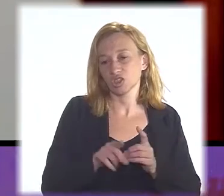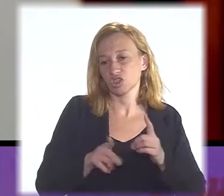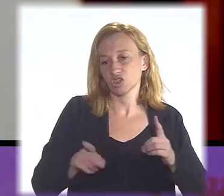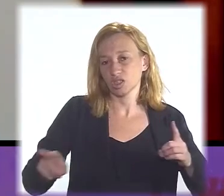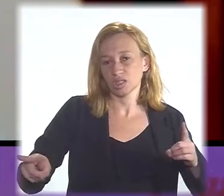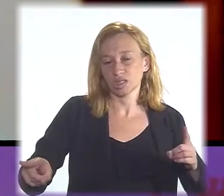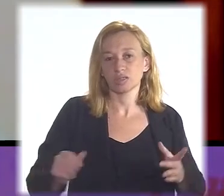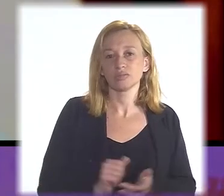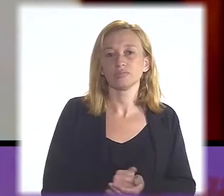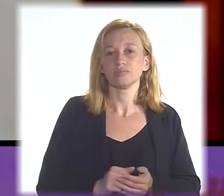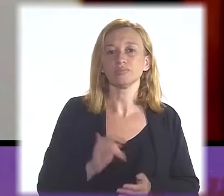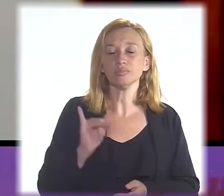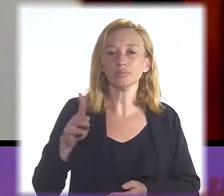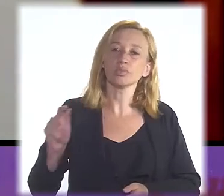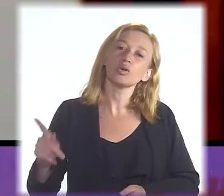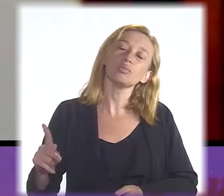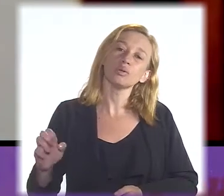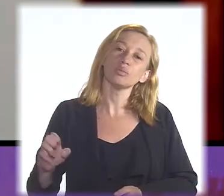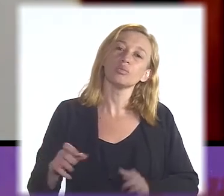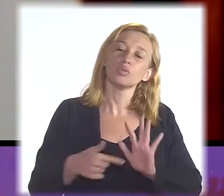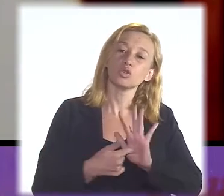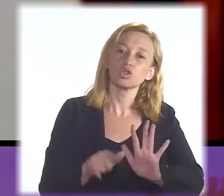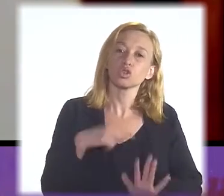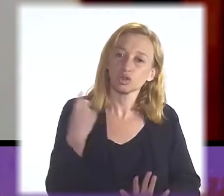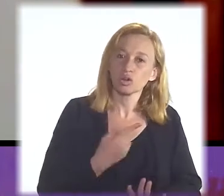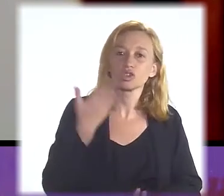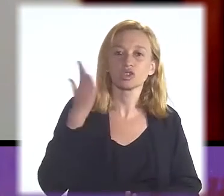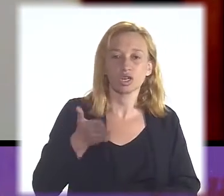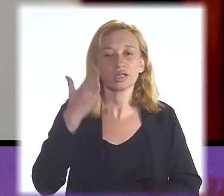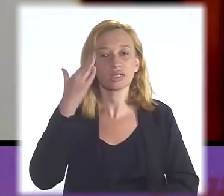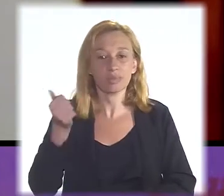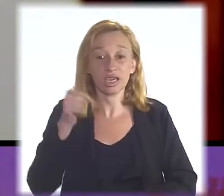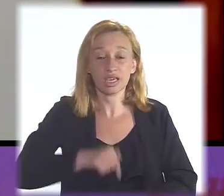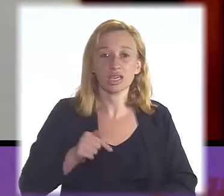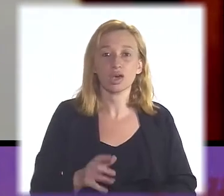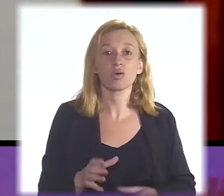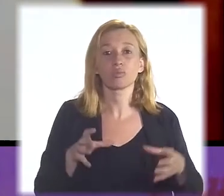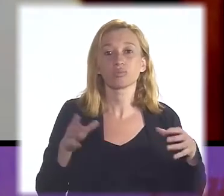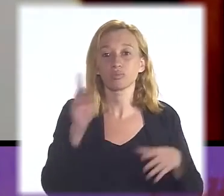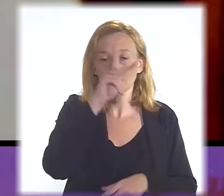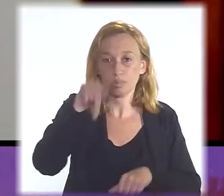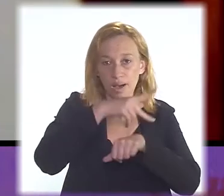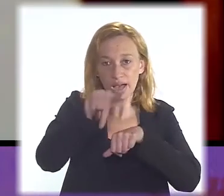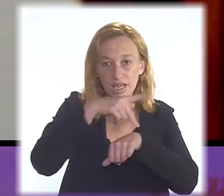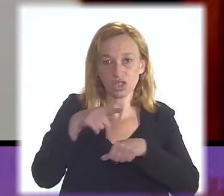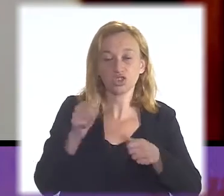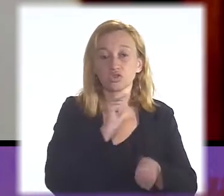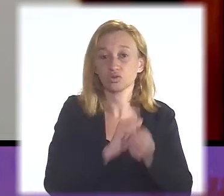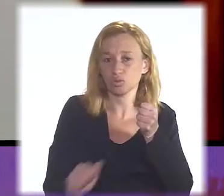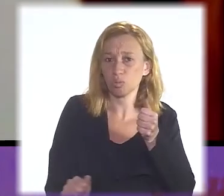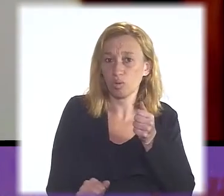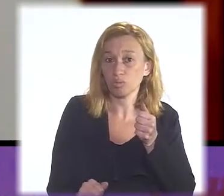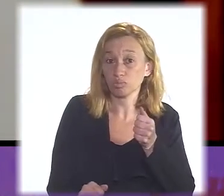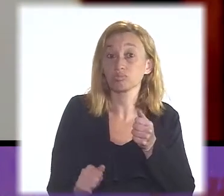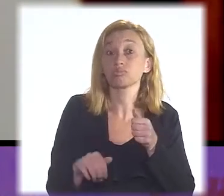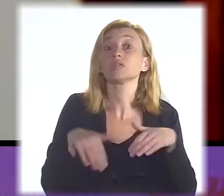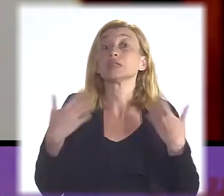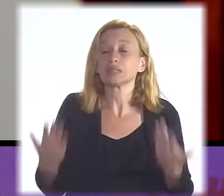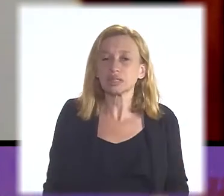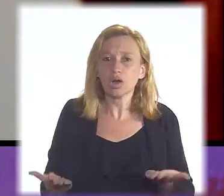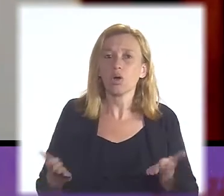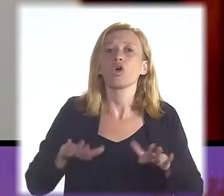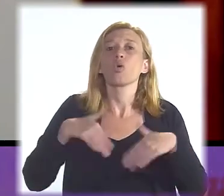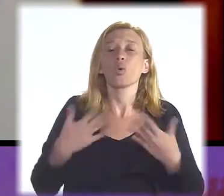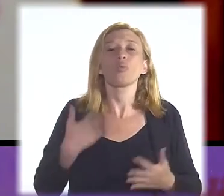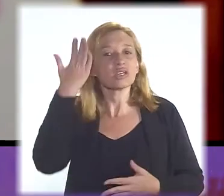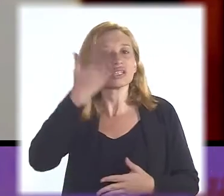grande. O que o IBOP mostrou, que nós já sabíamos, esse é o país do futebol. Então, se esse é o país do futebol,